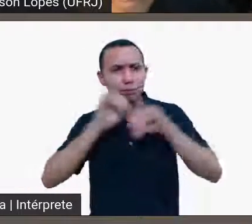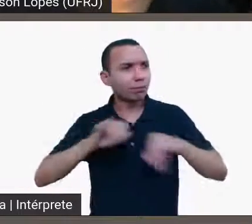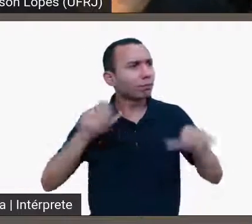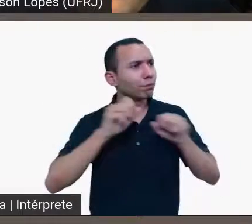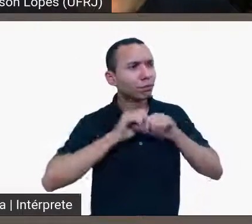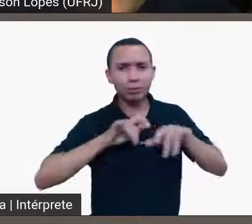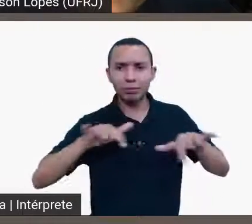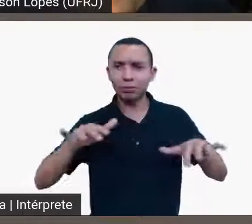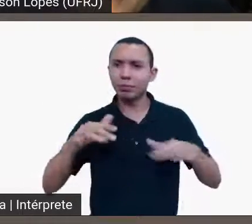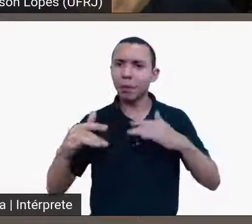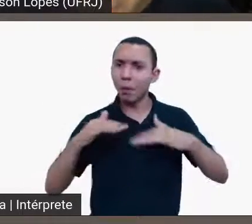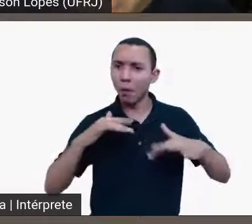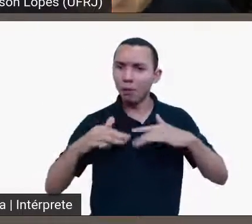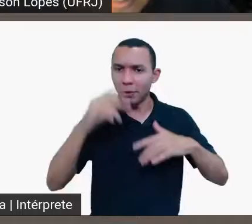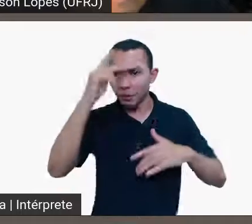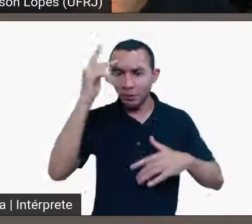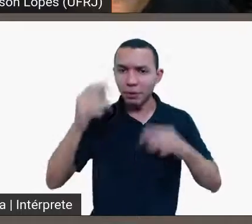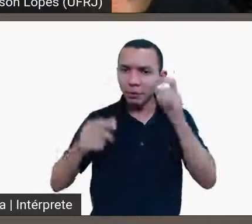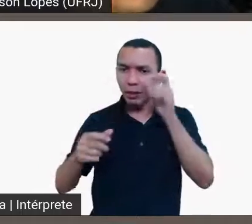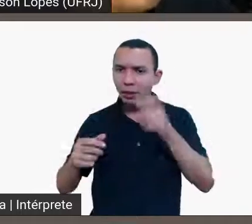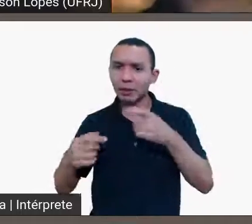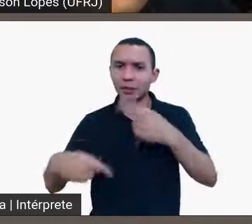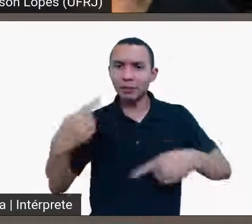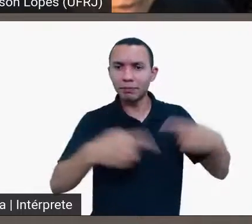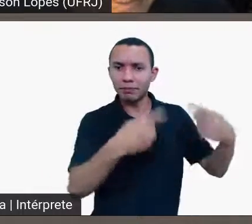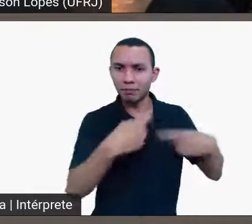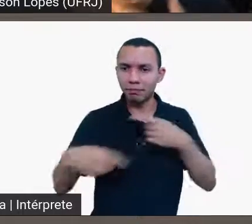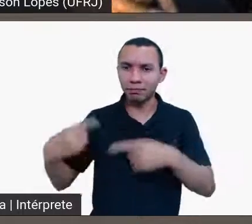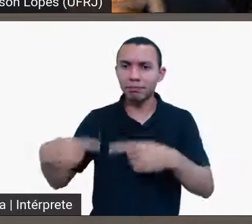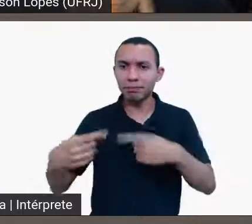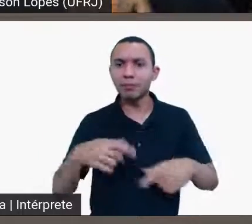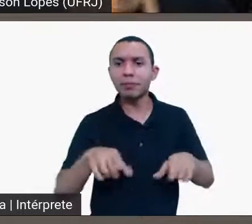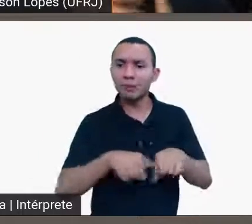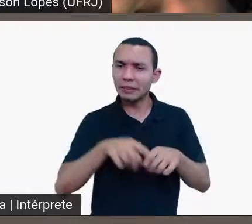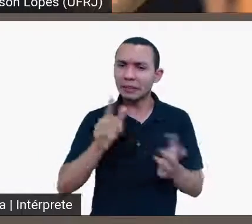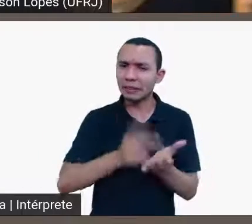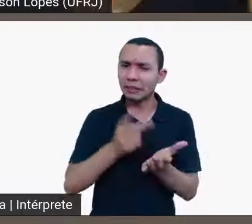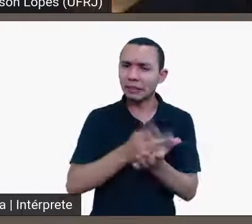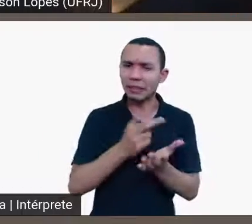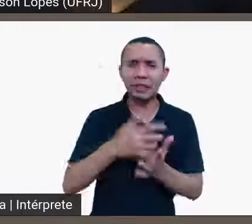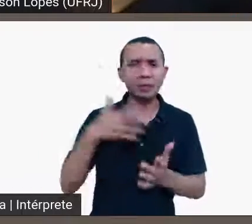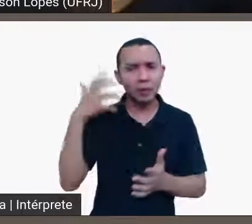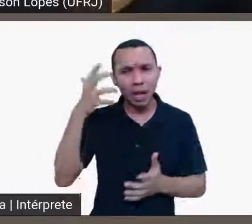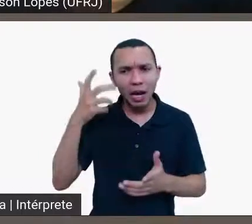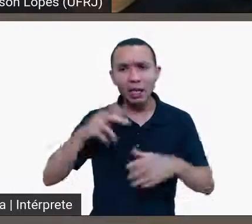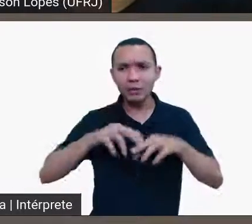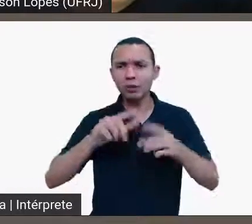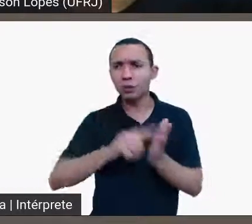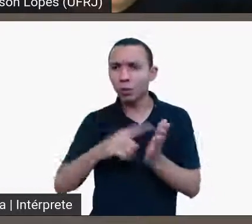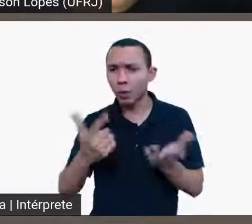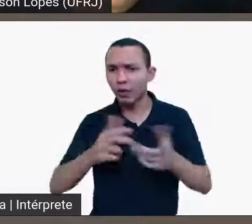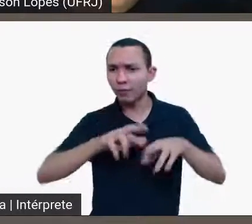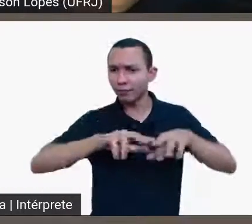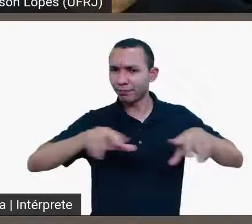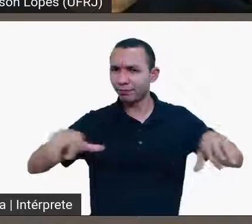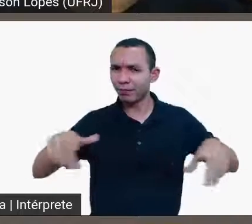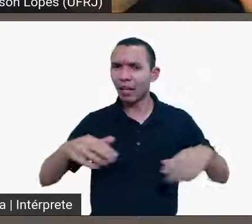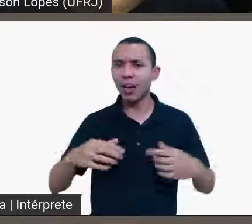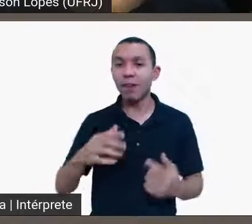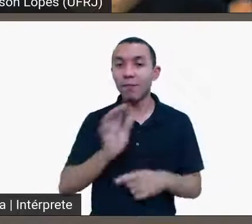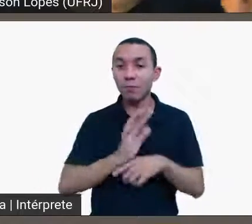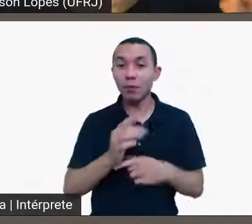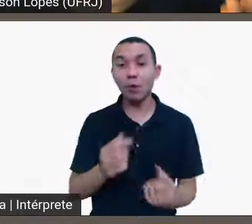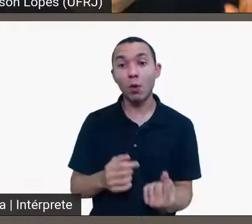de classe ou por uma questão das relações na mídia o tempo todo. Então, não é aquela figura de um filme isolado. É um